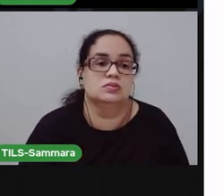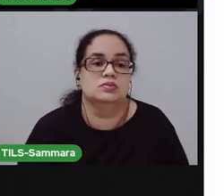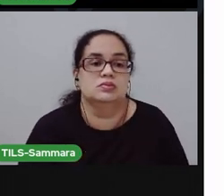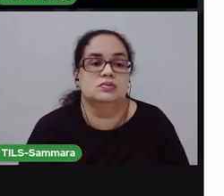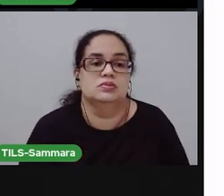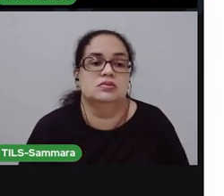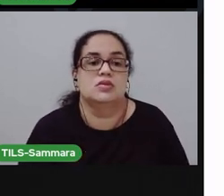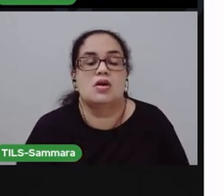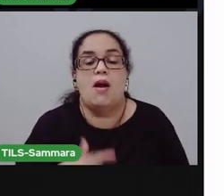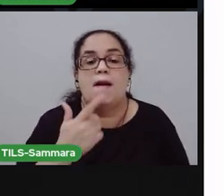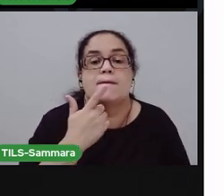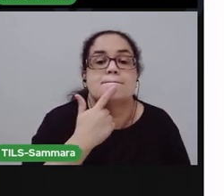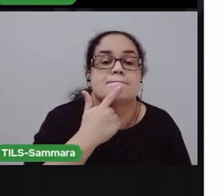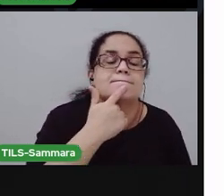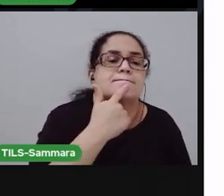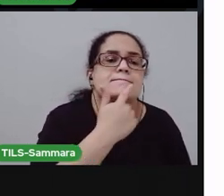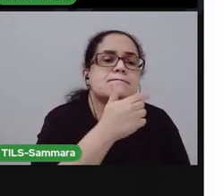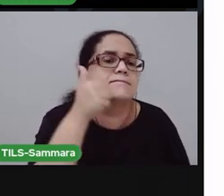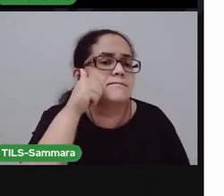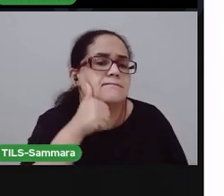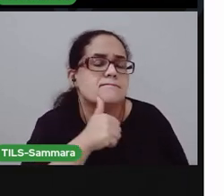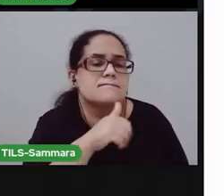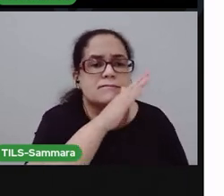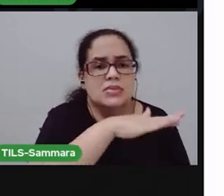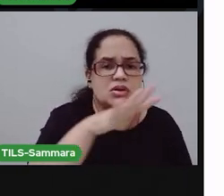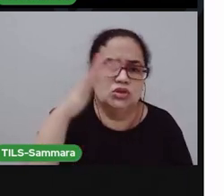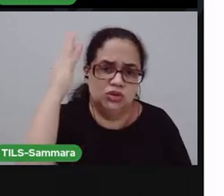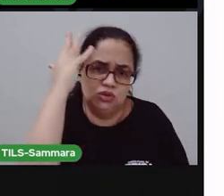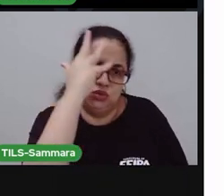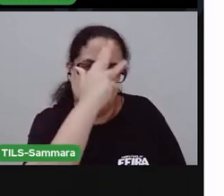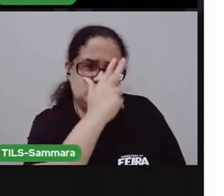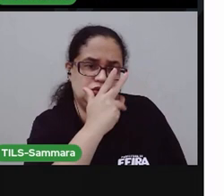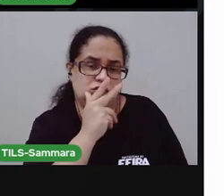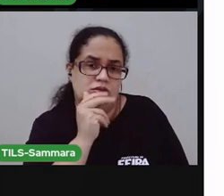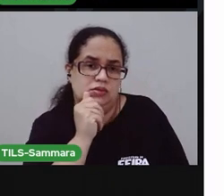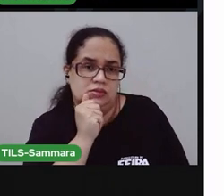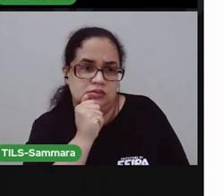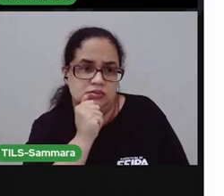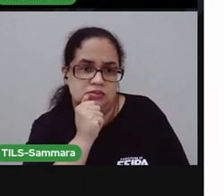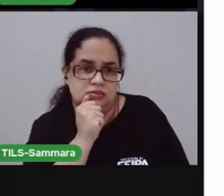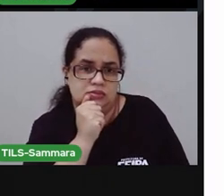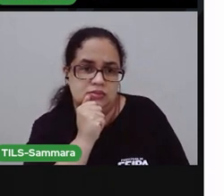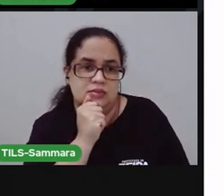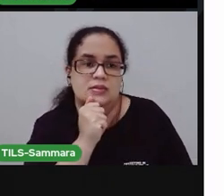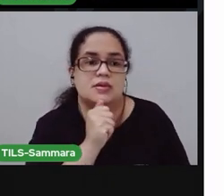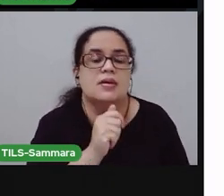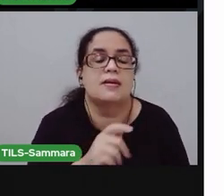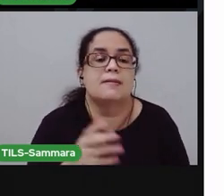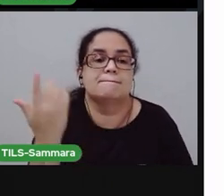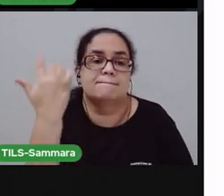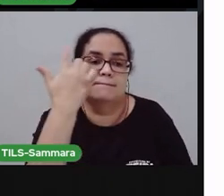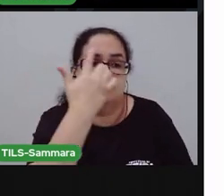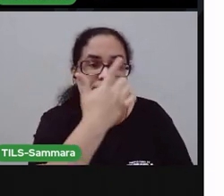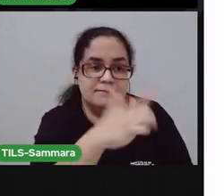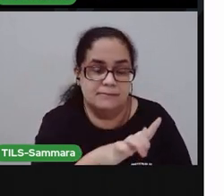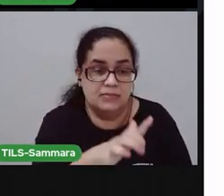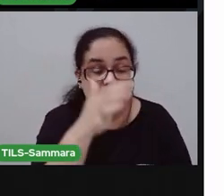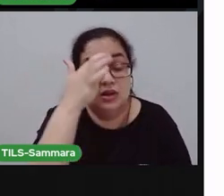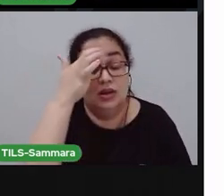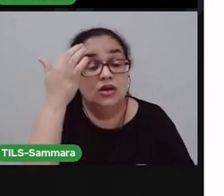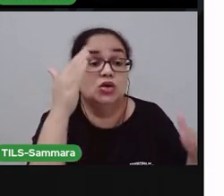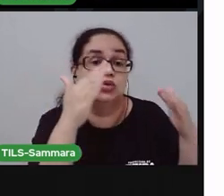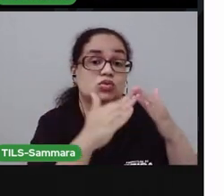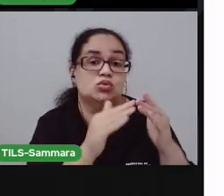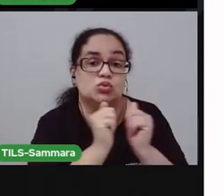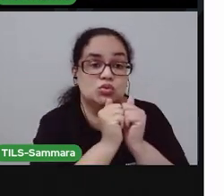Uma menina. Essa menina é tão bonita. Ó. Repete aí da sua casa